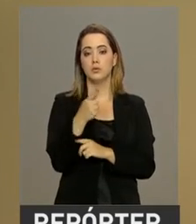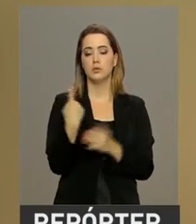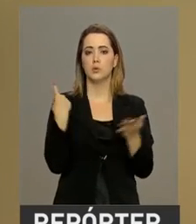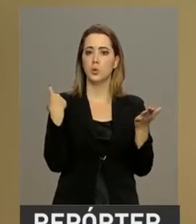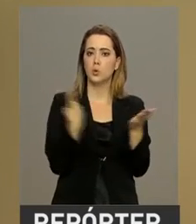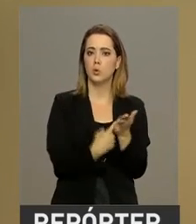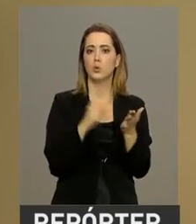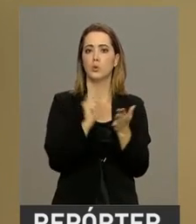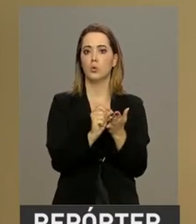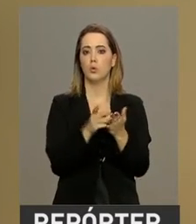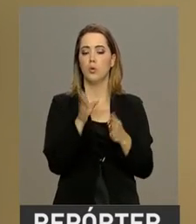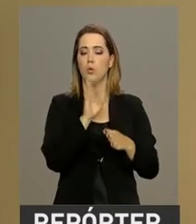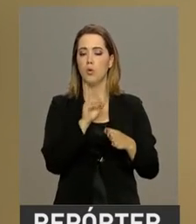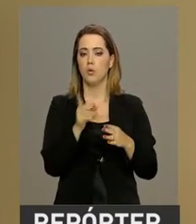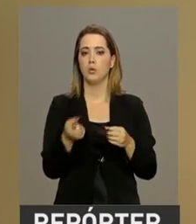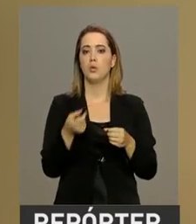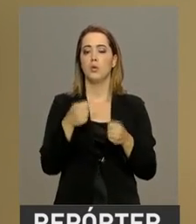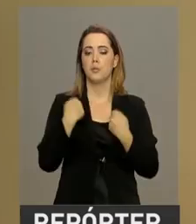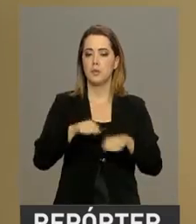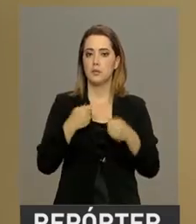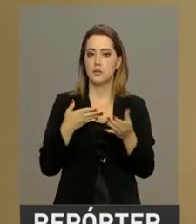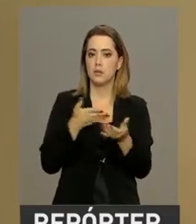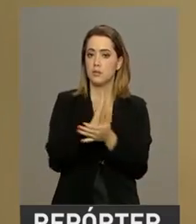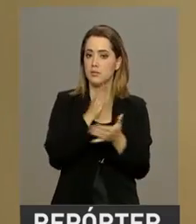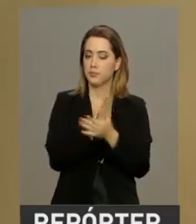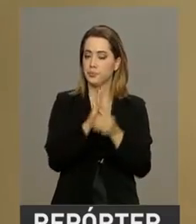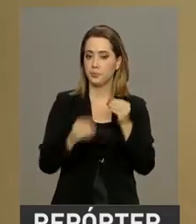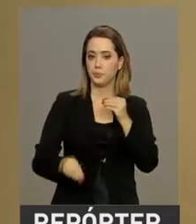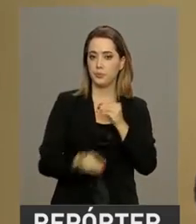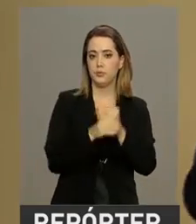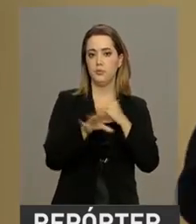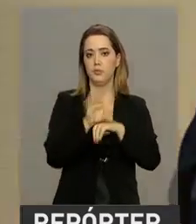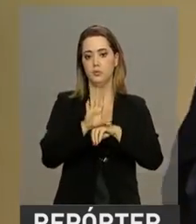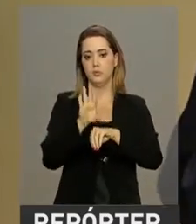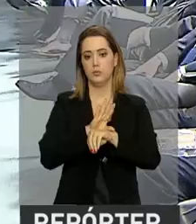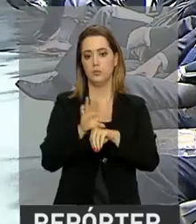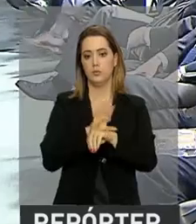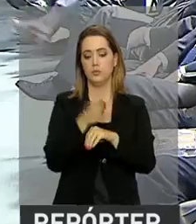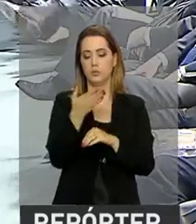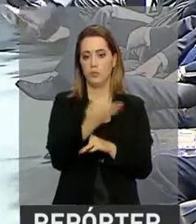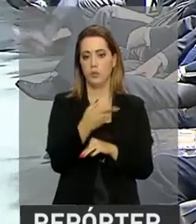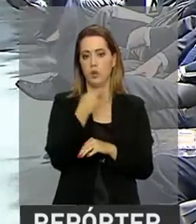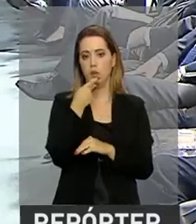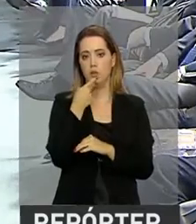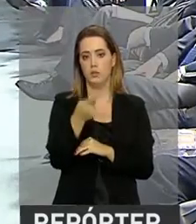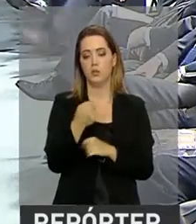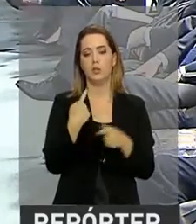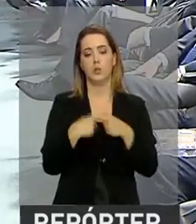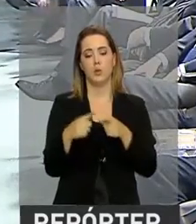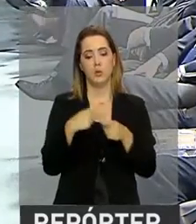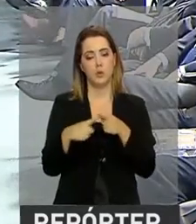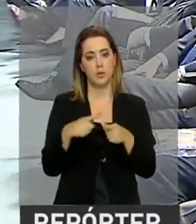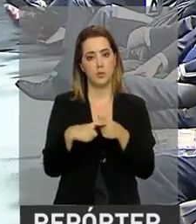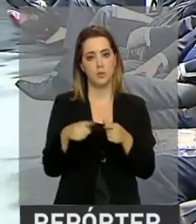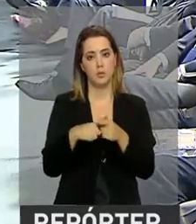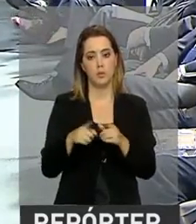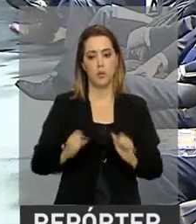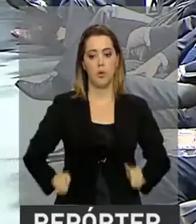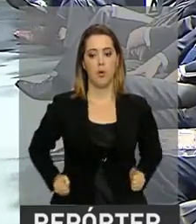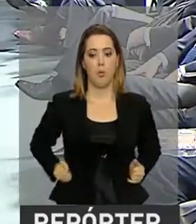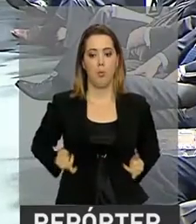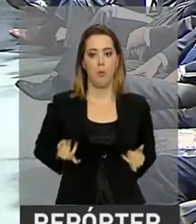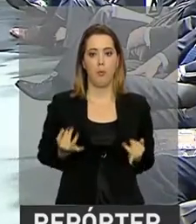defesa da pec do teto dos gastos chegando ele a causa central da crise econômica foi o crescimento insustentável